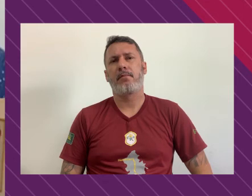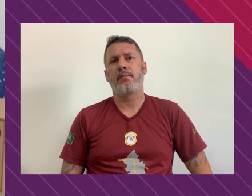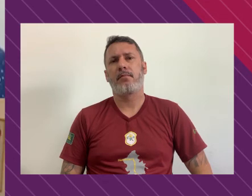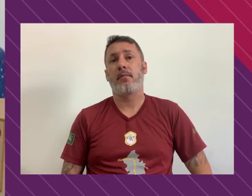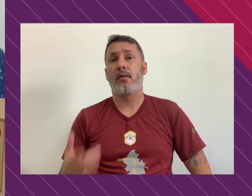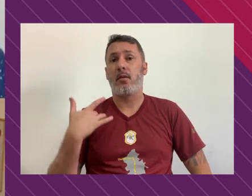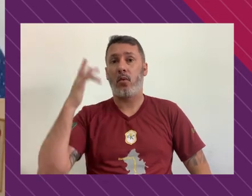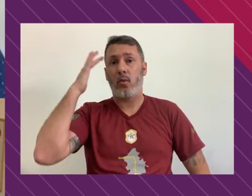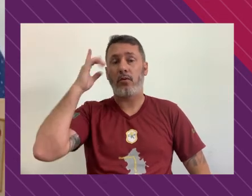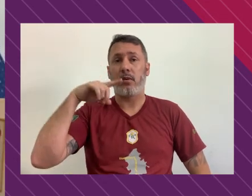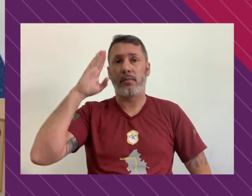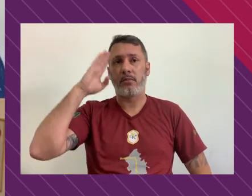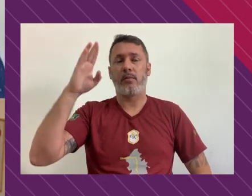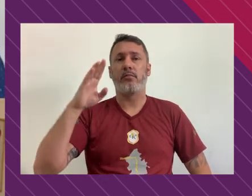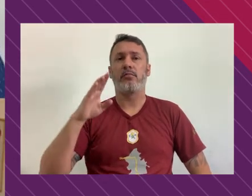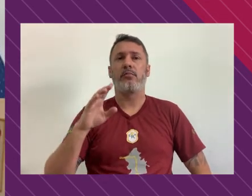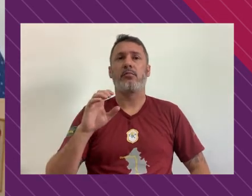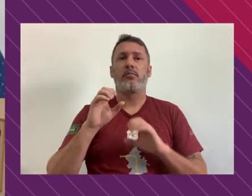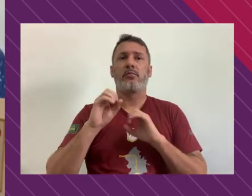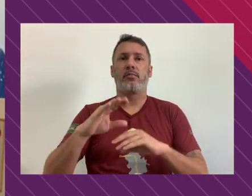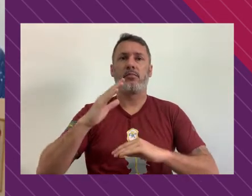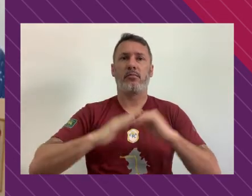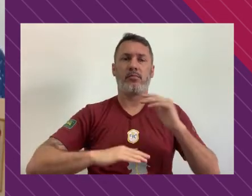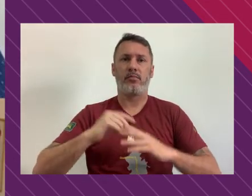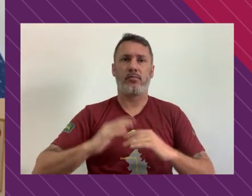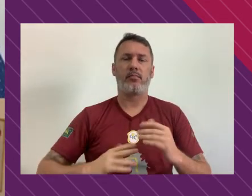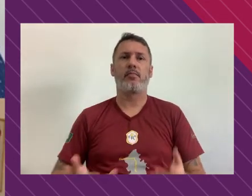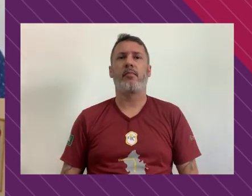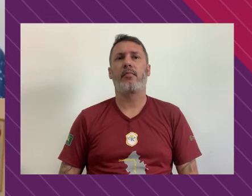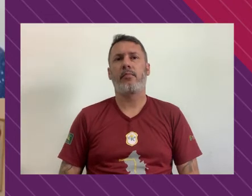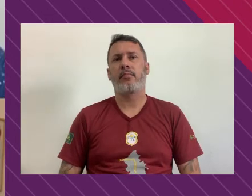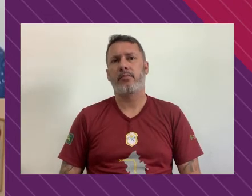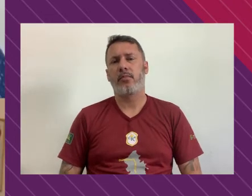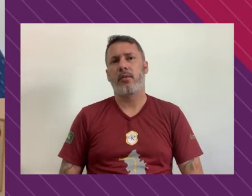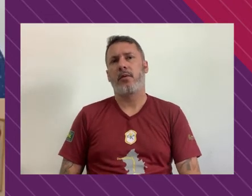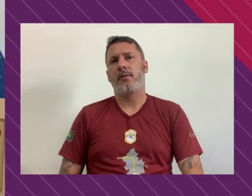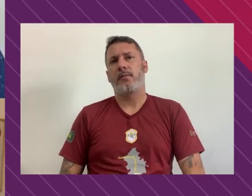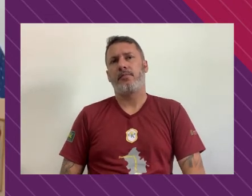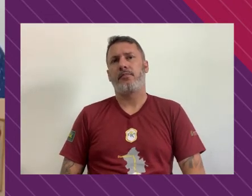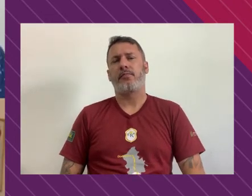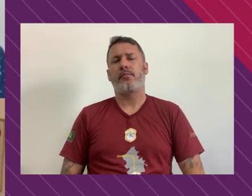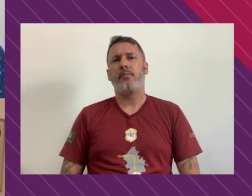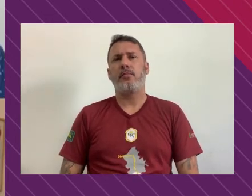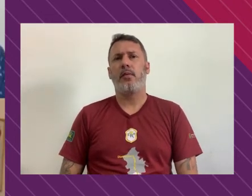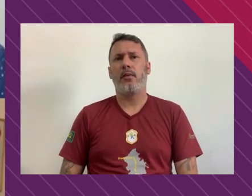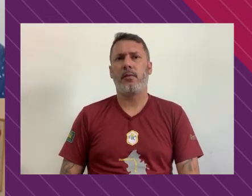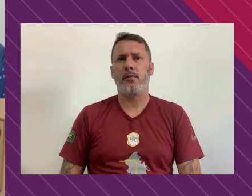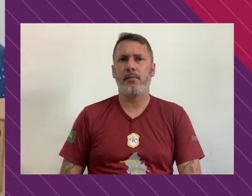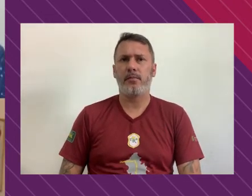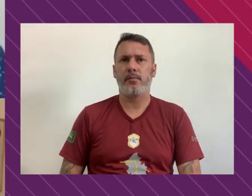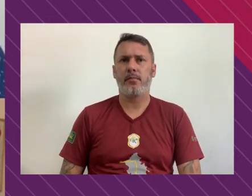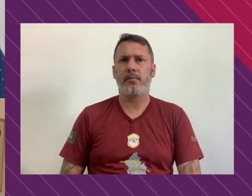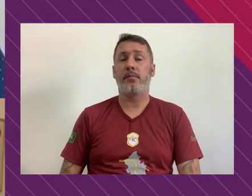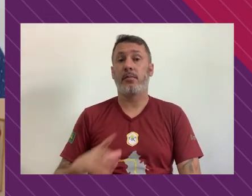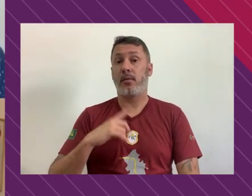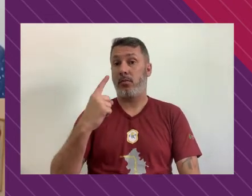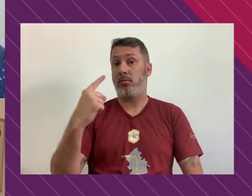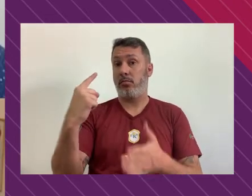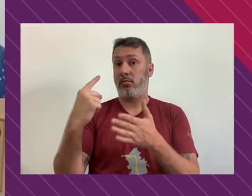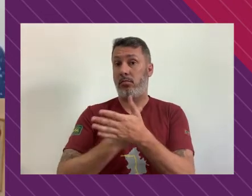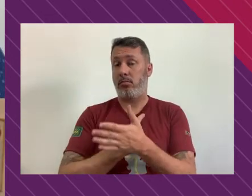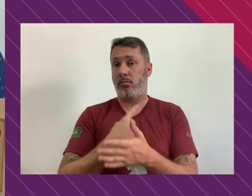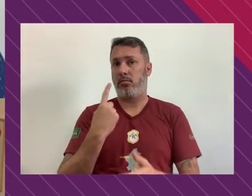A IBM tem um estagiário de 50 e poucos anos. Ele construiu uma carreira ao longo dos anos numa